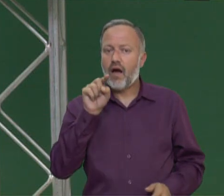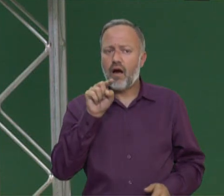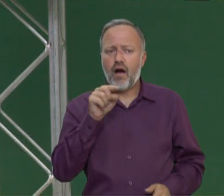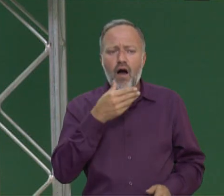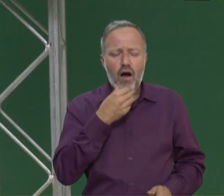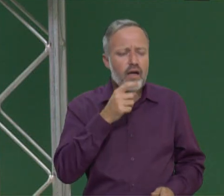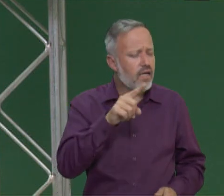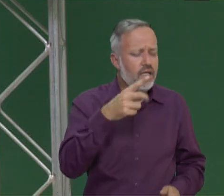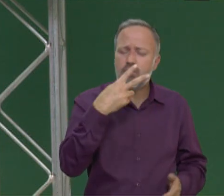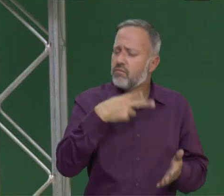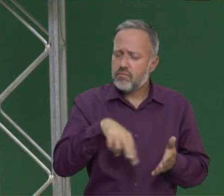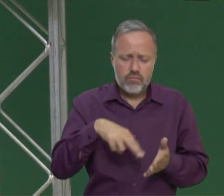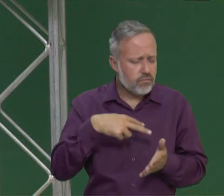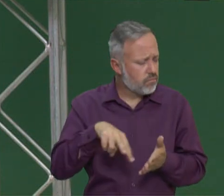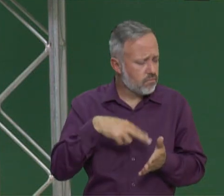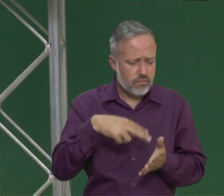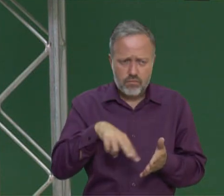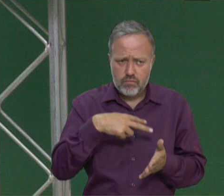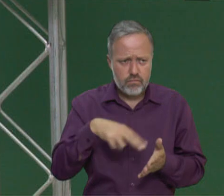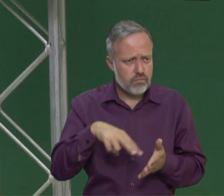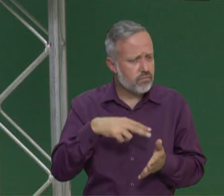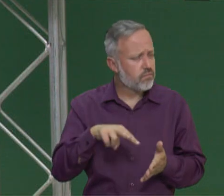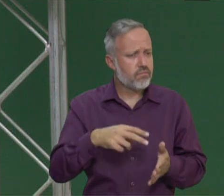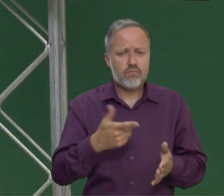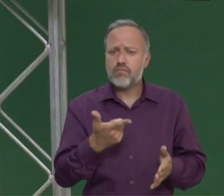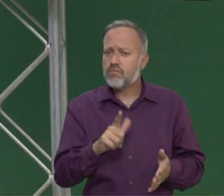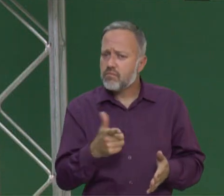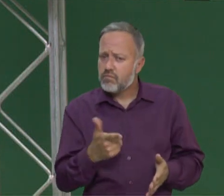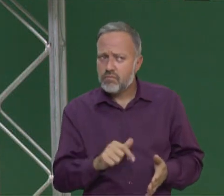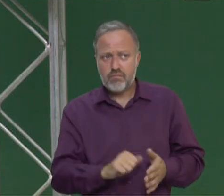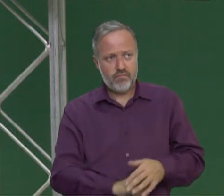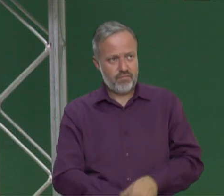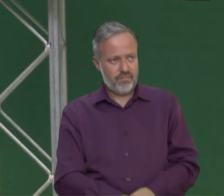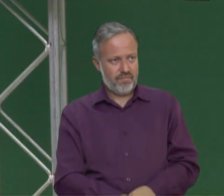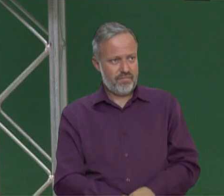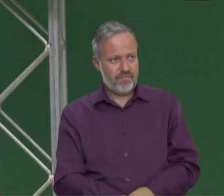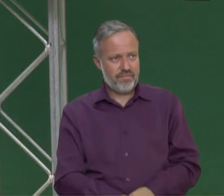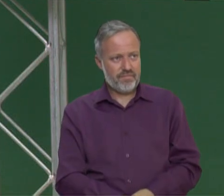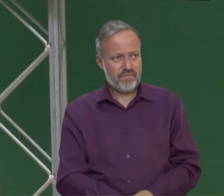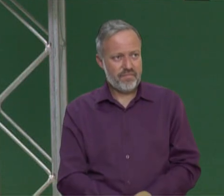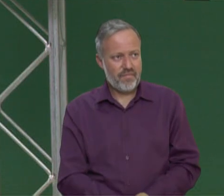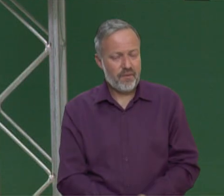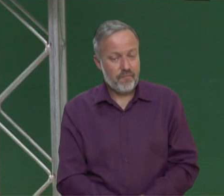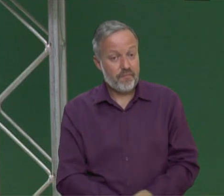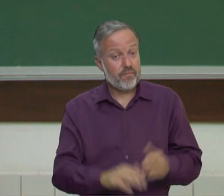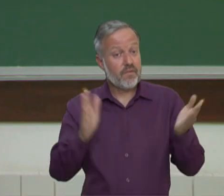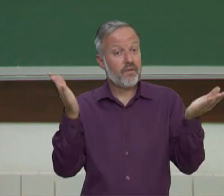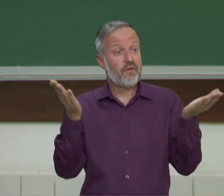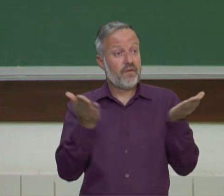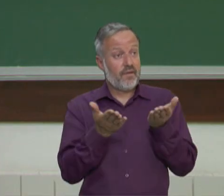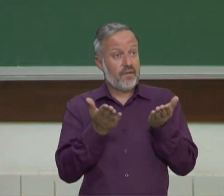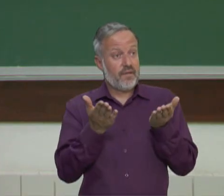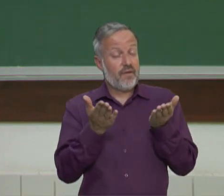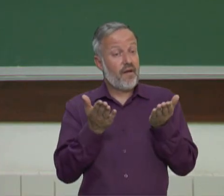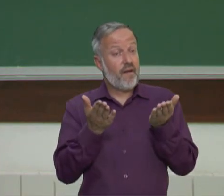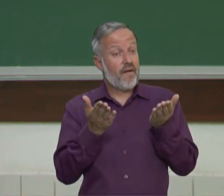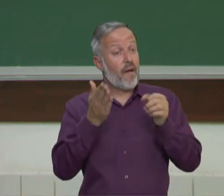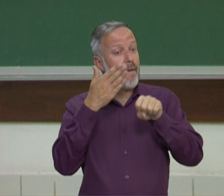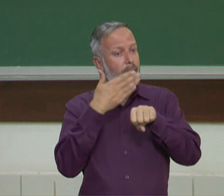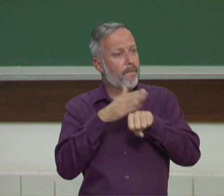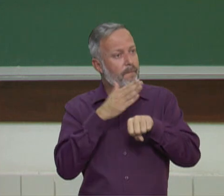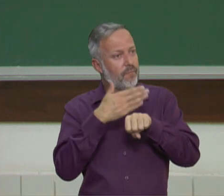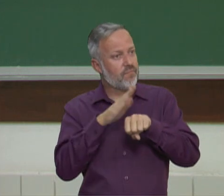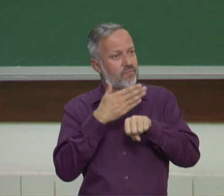tinha dançado. Fácil, né? Vamos para a próxima. Agora é o practice